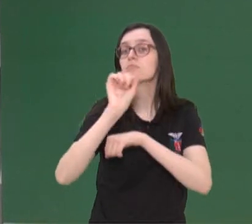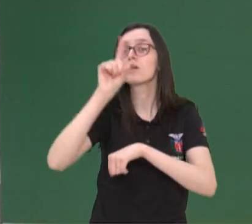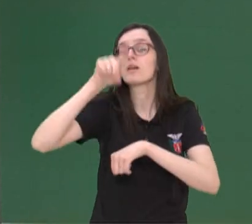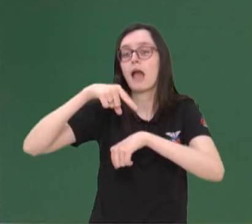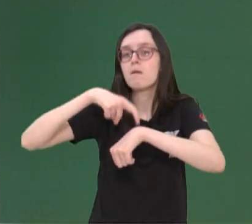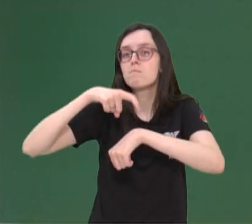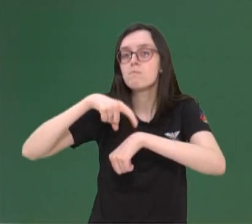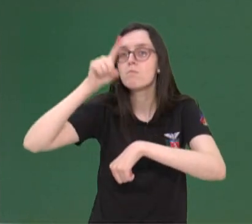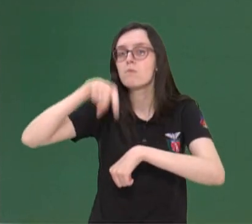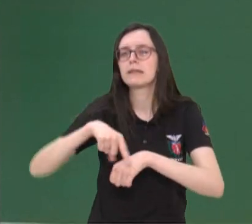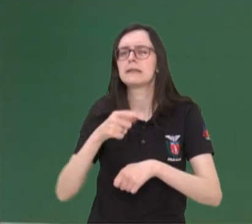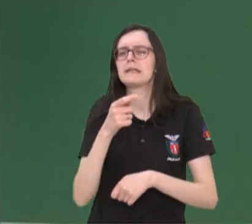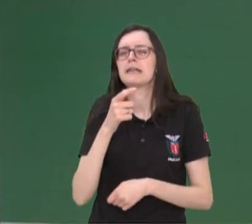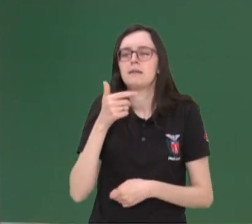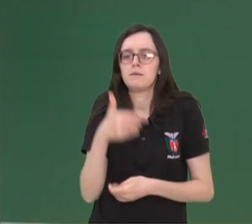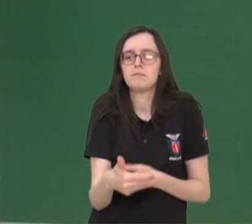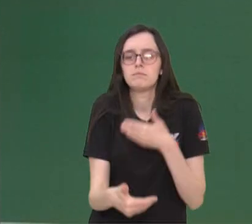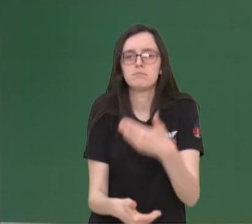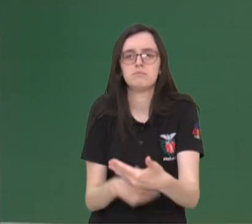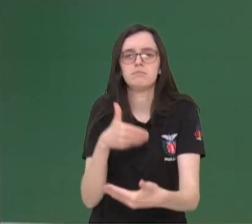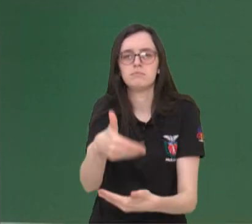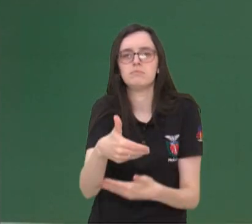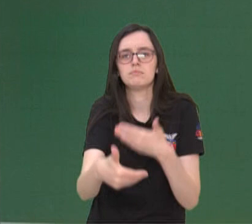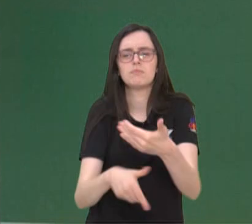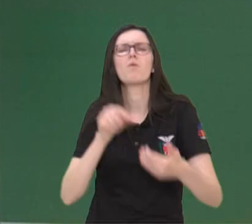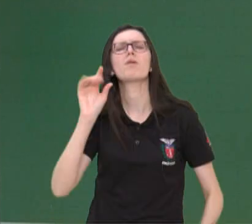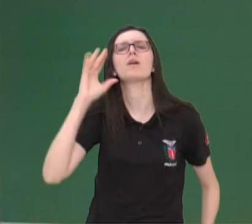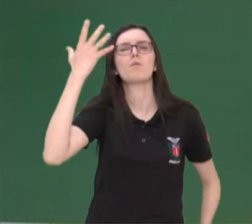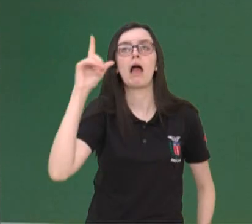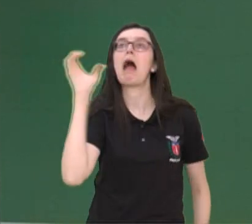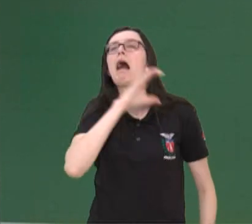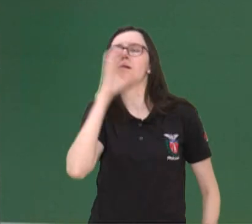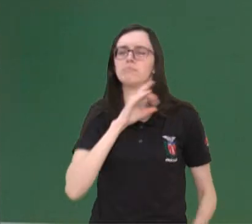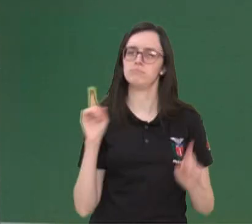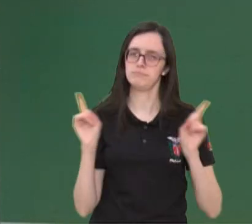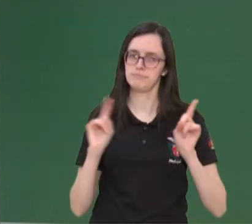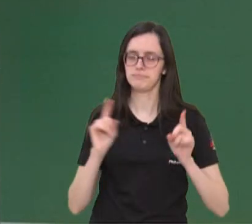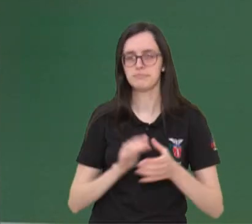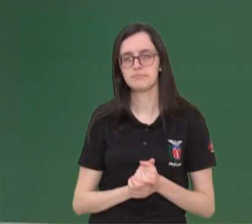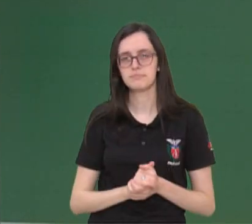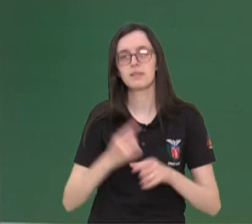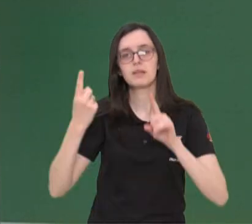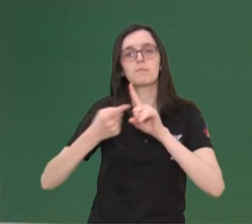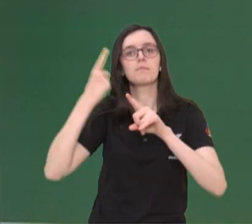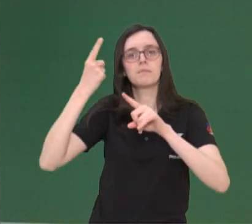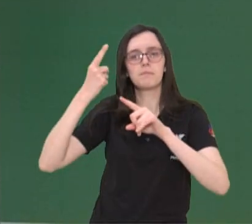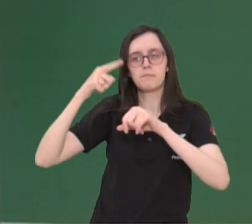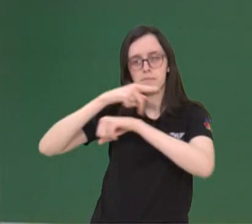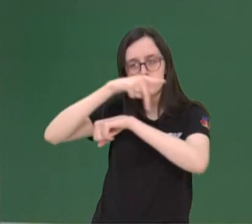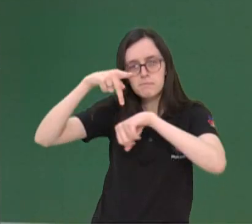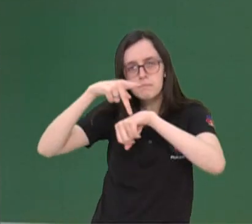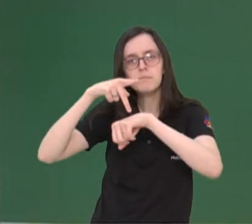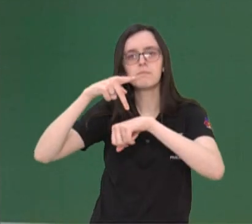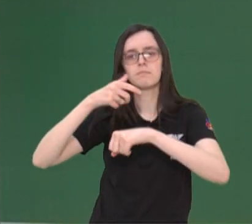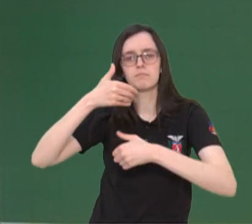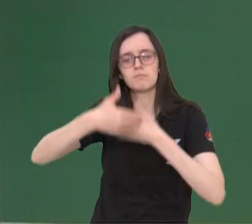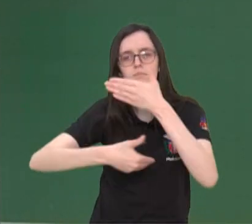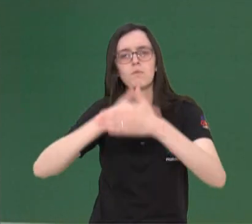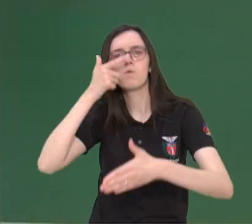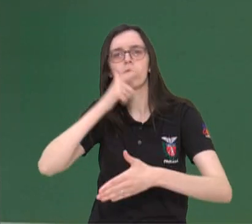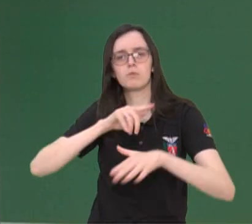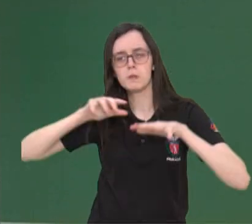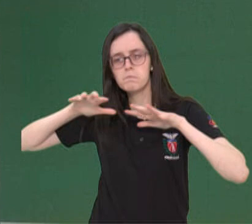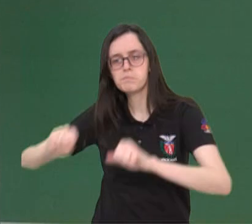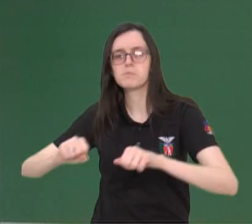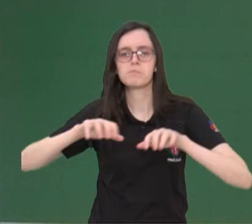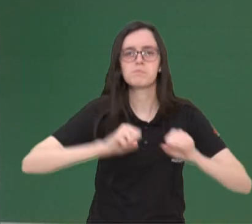momento processual, ou seja, não aconteceu rápido. Os primeiros países a conquistar a